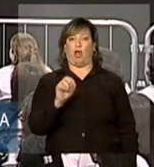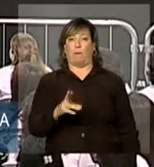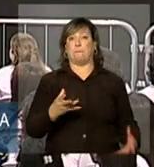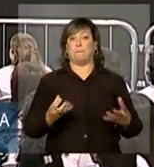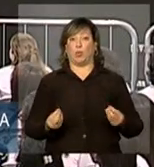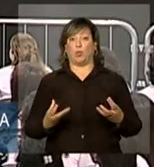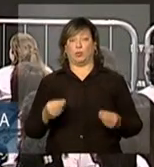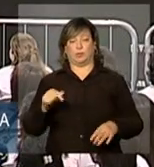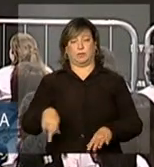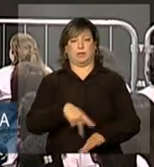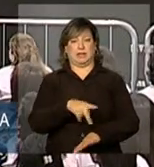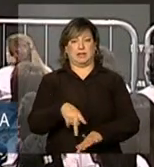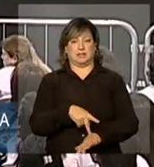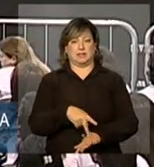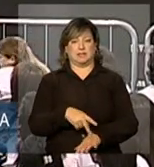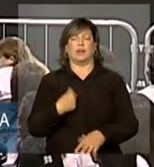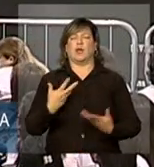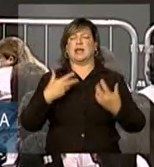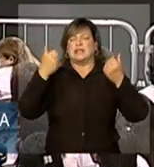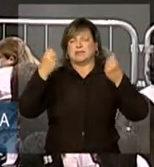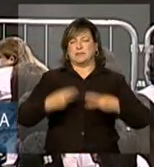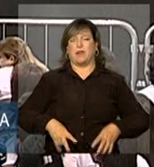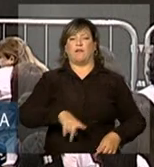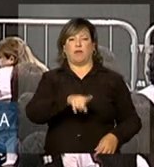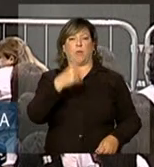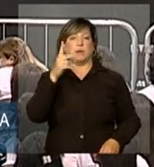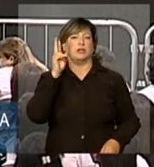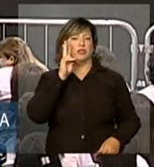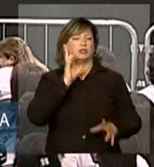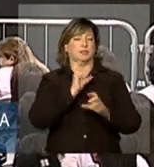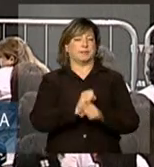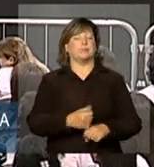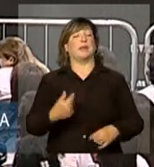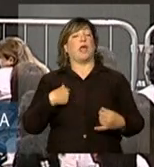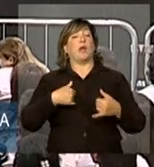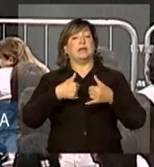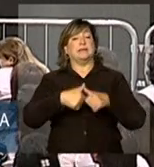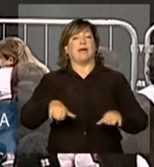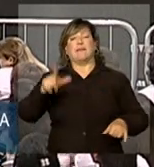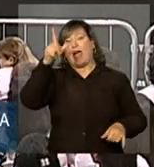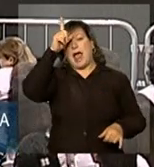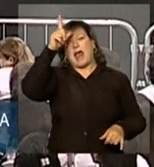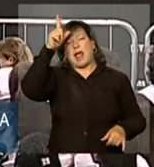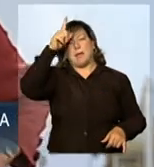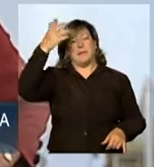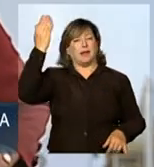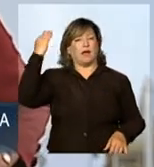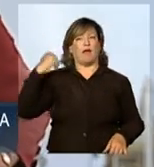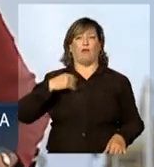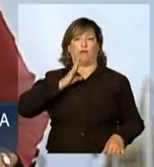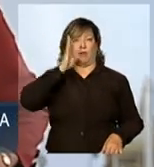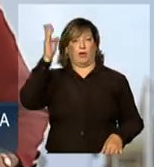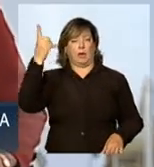Quero contar para vocês uma história. Eu estava na Alemanha